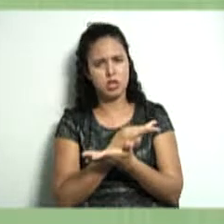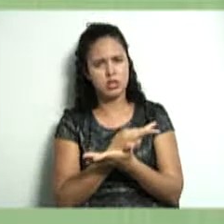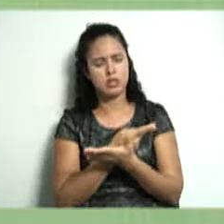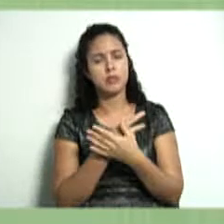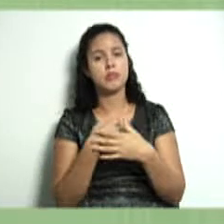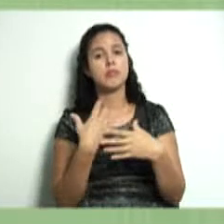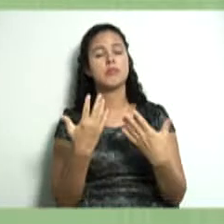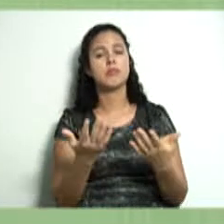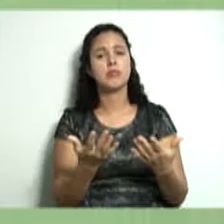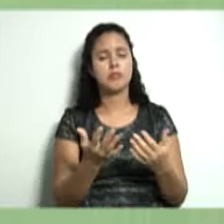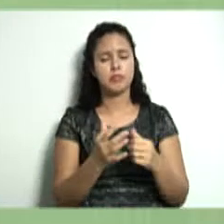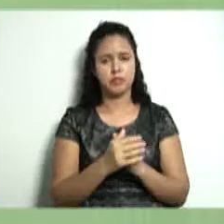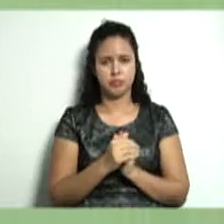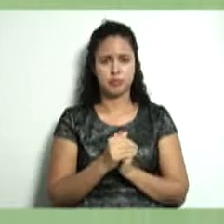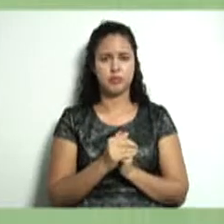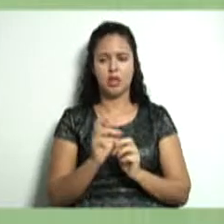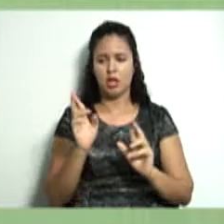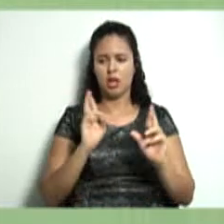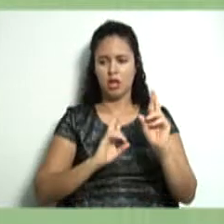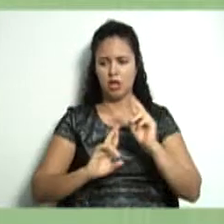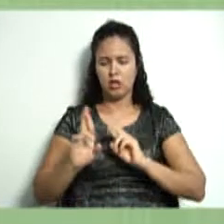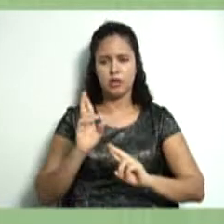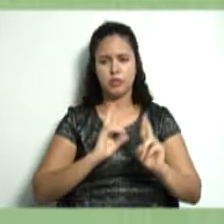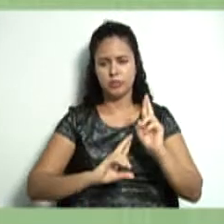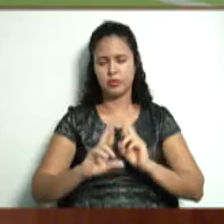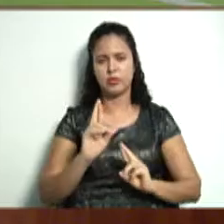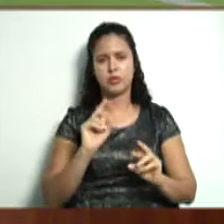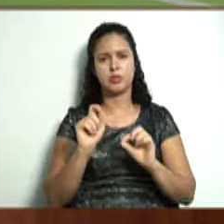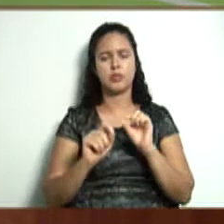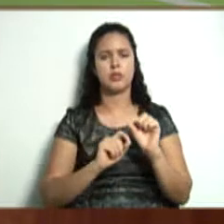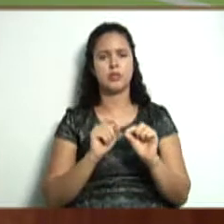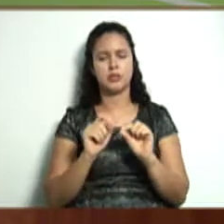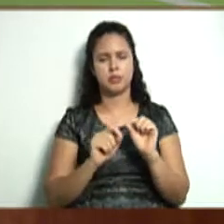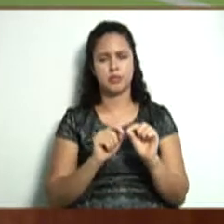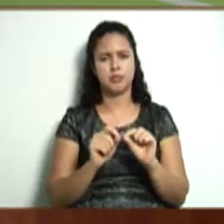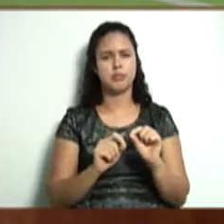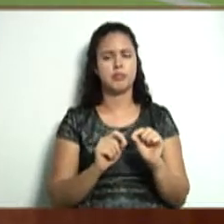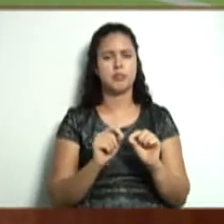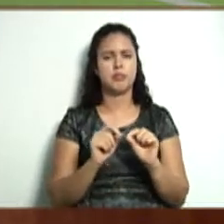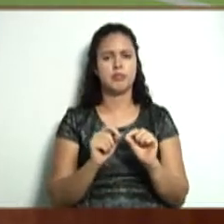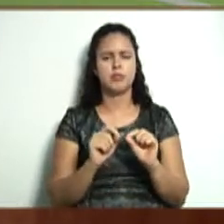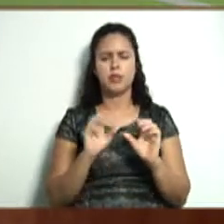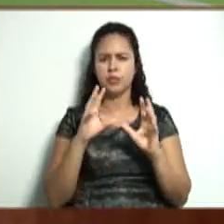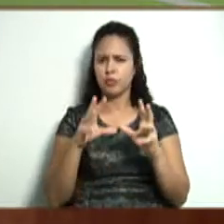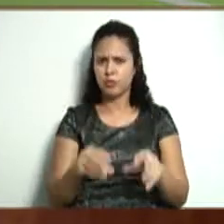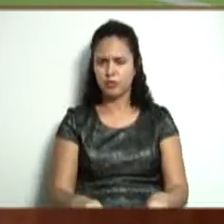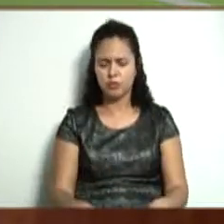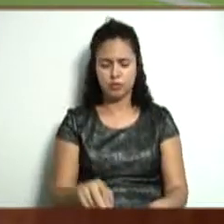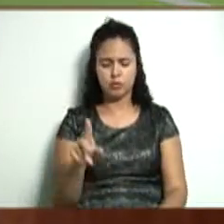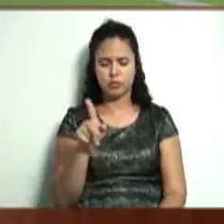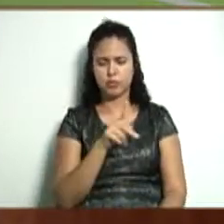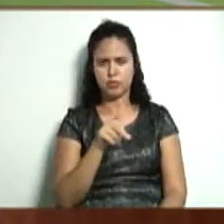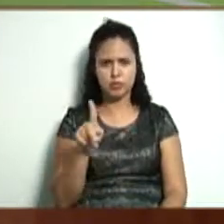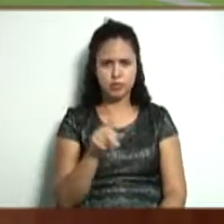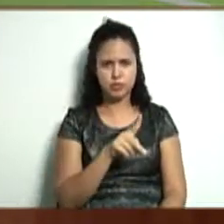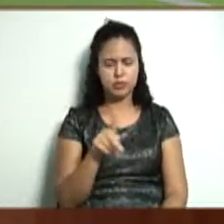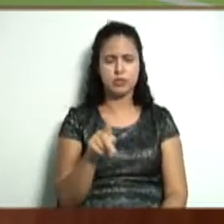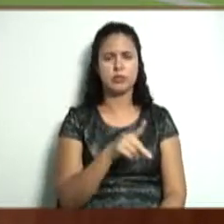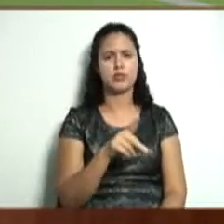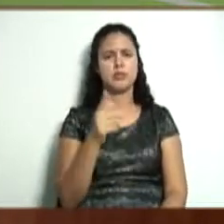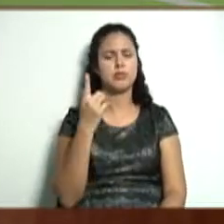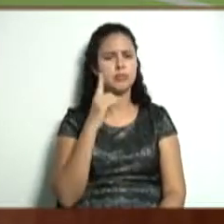Maraí? Então, nós recebemos aqui também resposta de todos os professores que